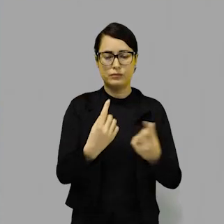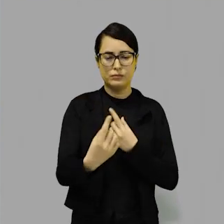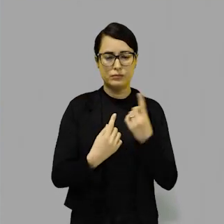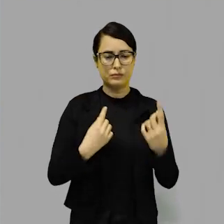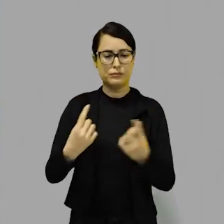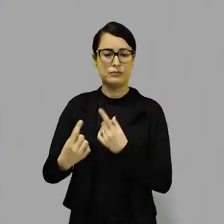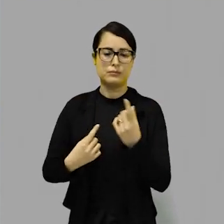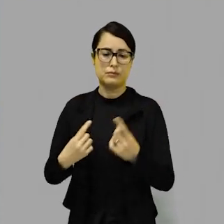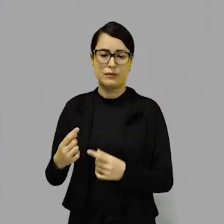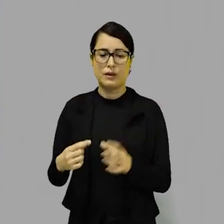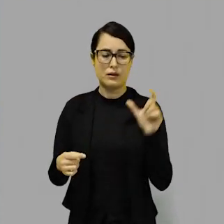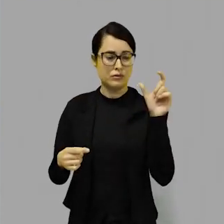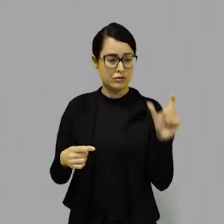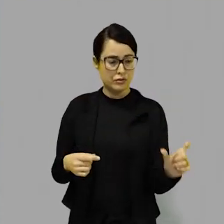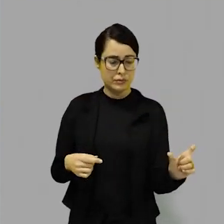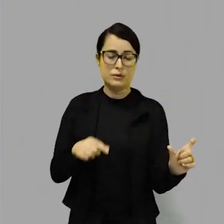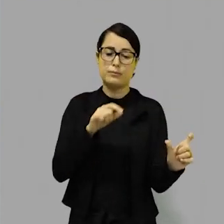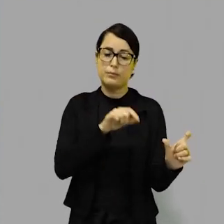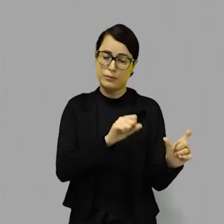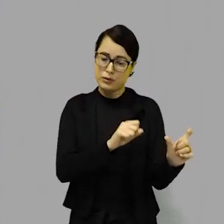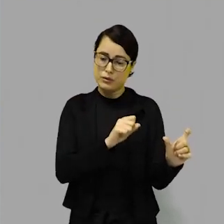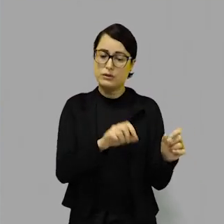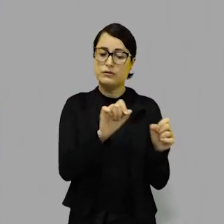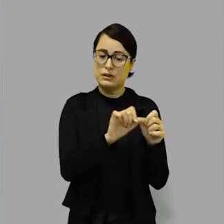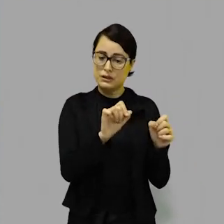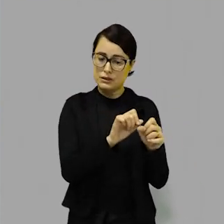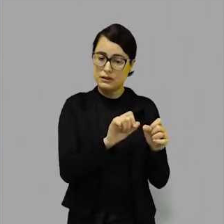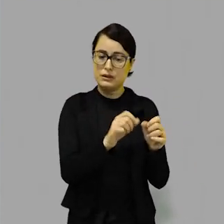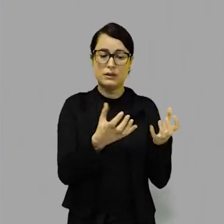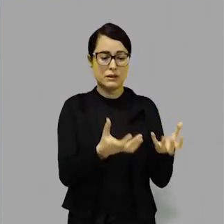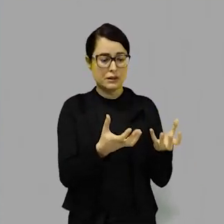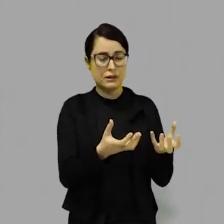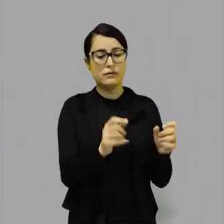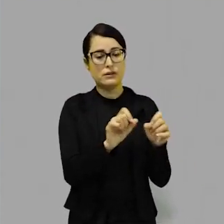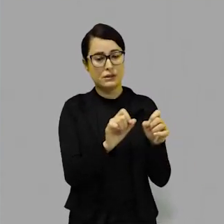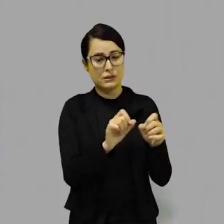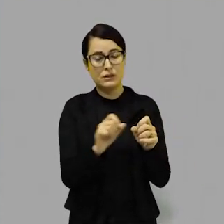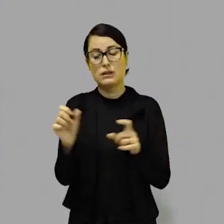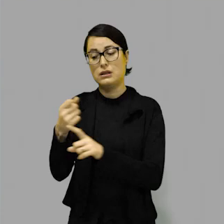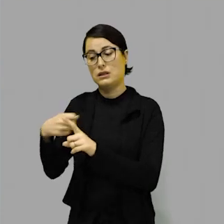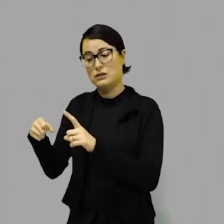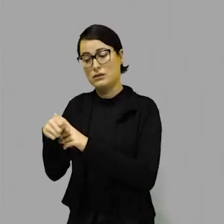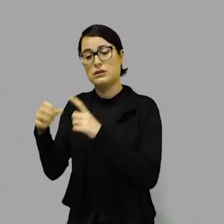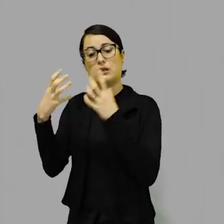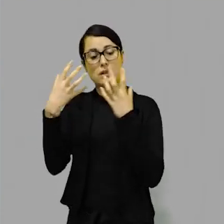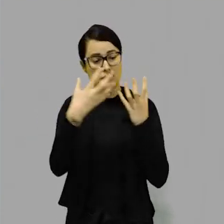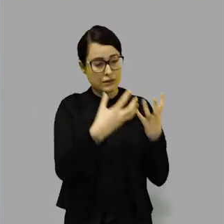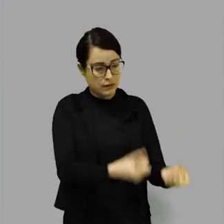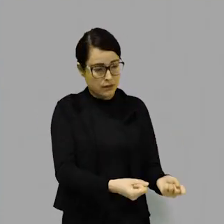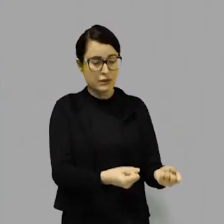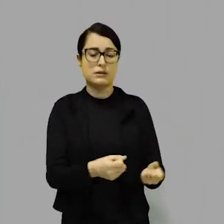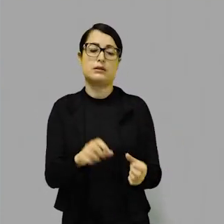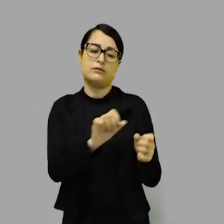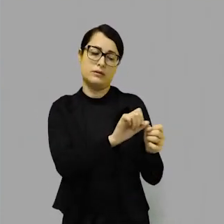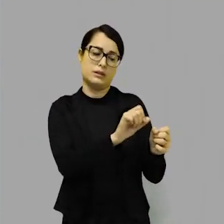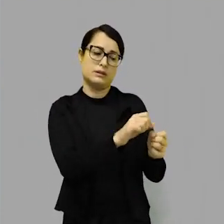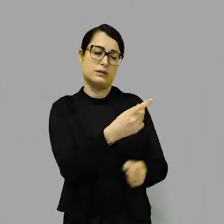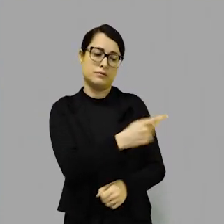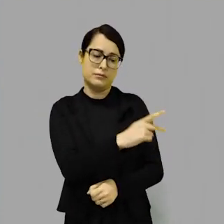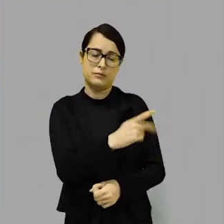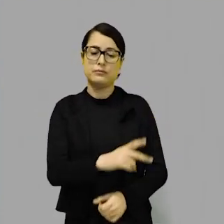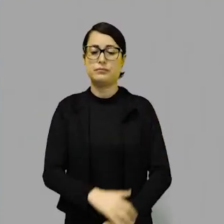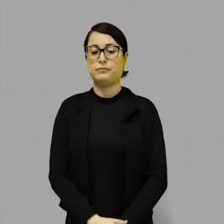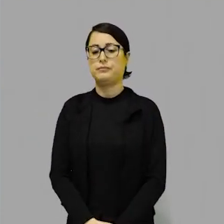entre o que o indivíduo pode fazer, o que o indivíduo quer fazer e o que a sociedade permite que ele faça, certo? Lembra que